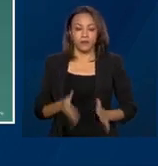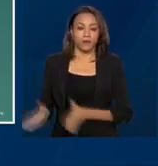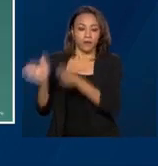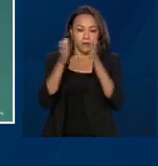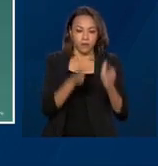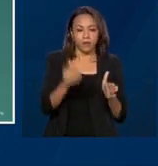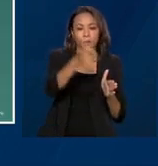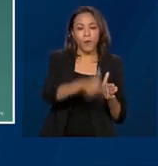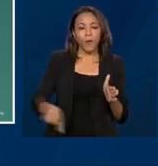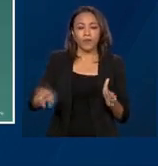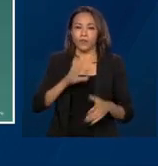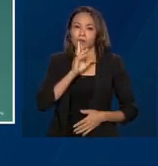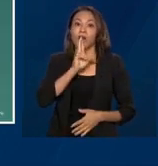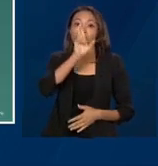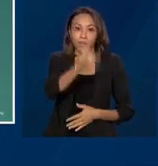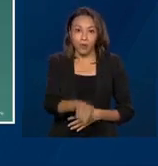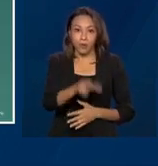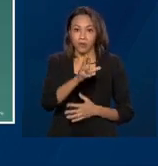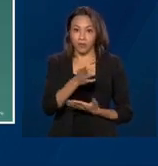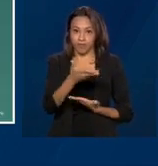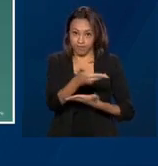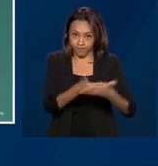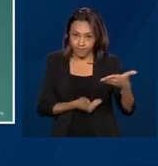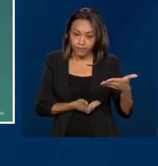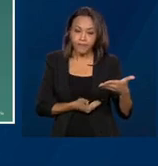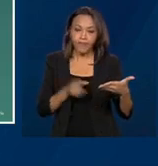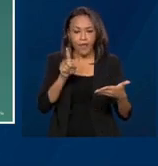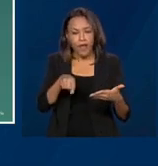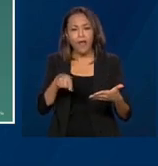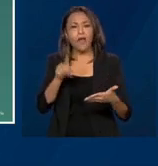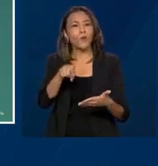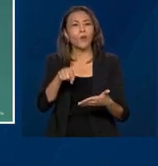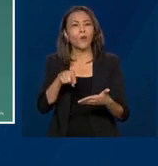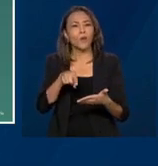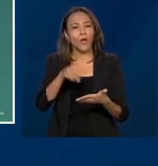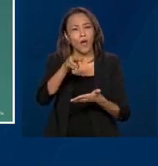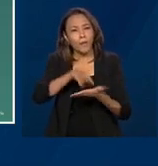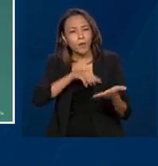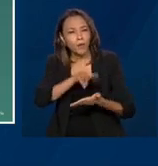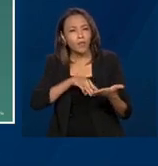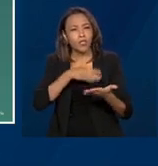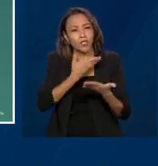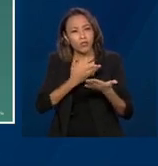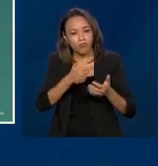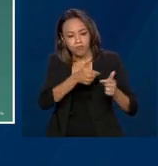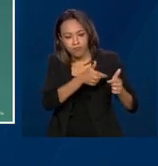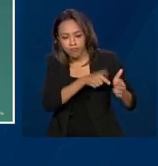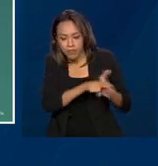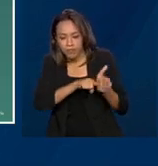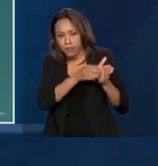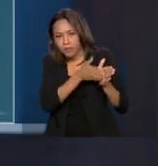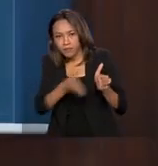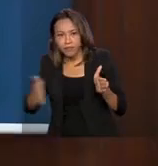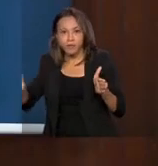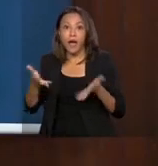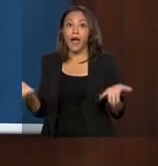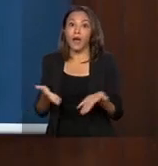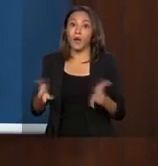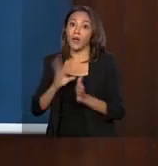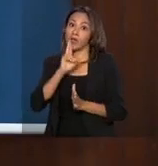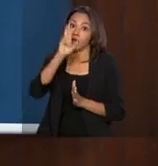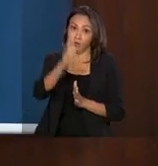Bom, falar um pouco de resultados. Então, essa foi a metodologia do estudo, como o estudo foi desenhado, o que a gente esperava. Agora a gente vai falar um pouco de resultados